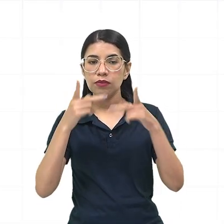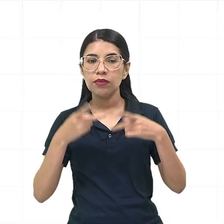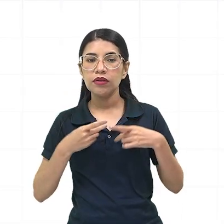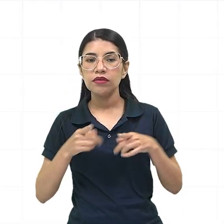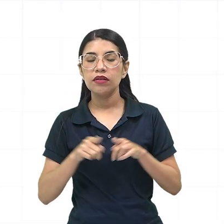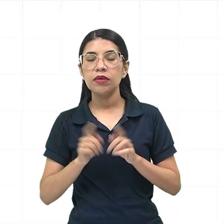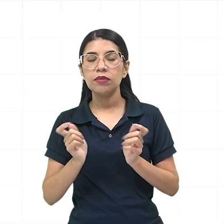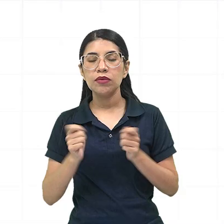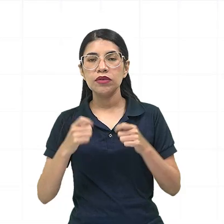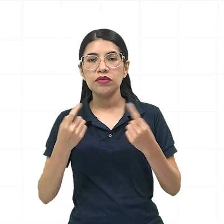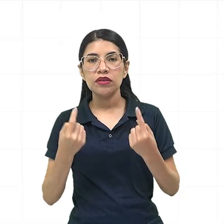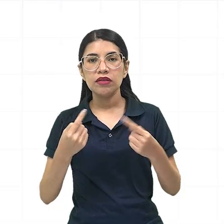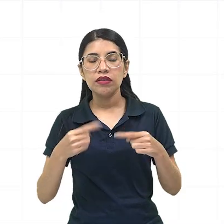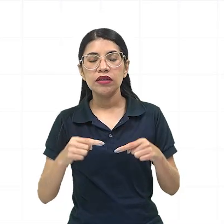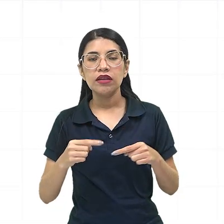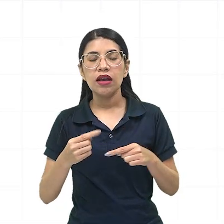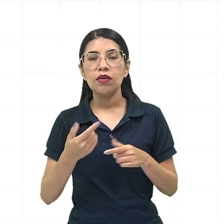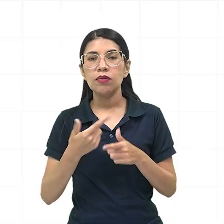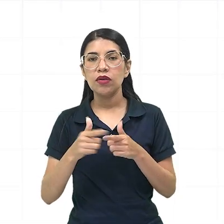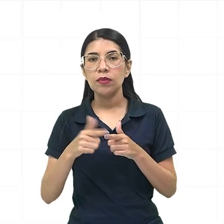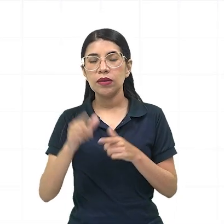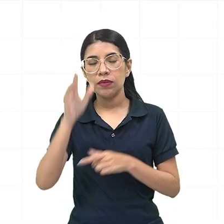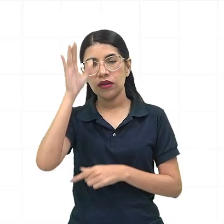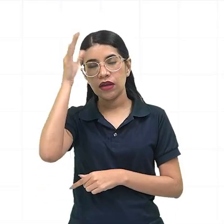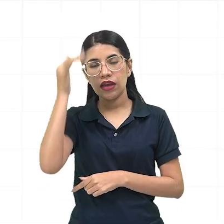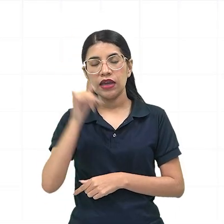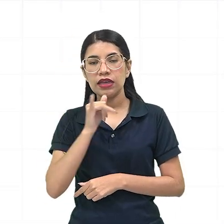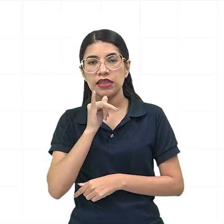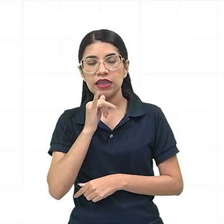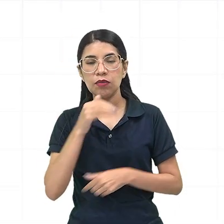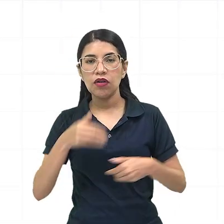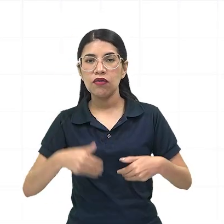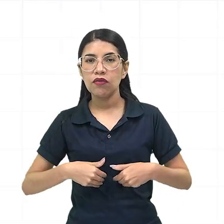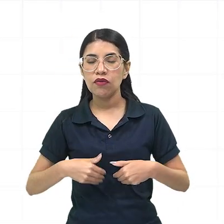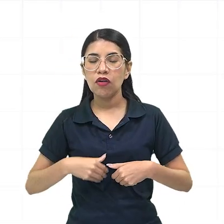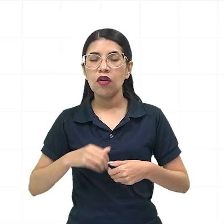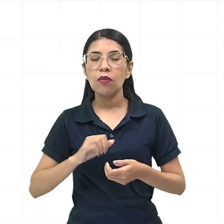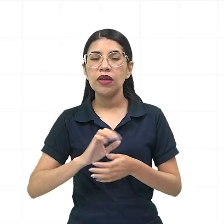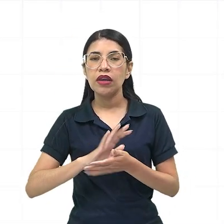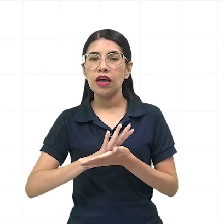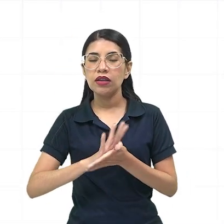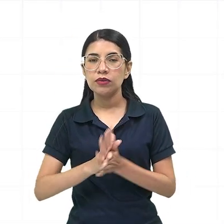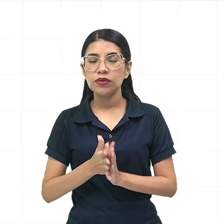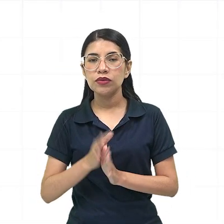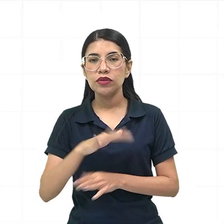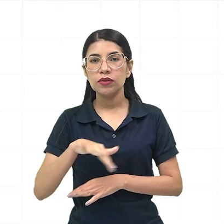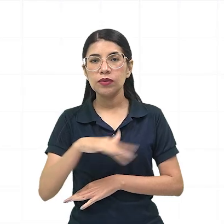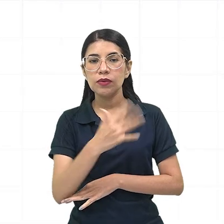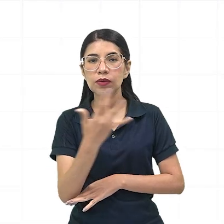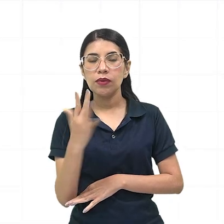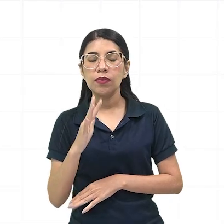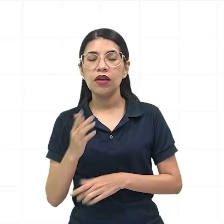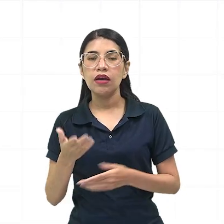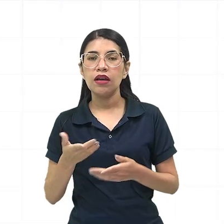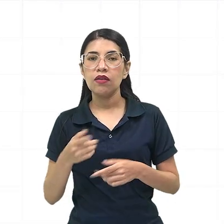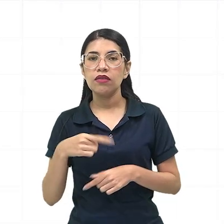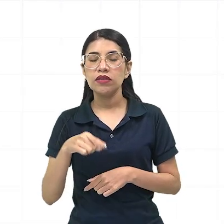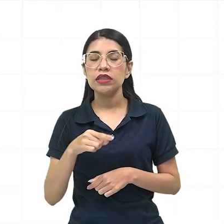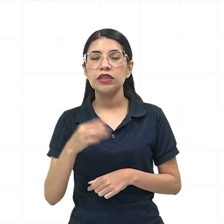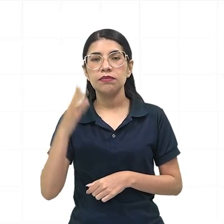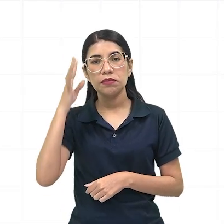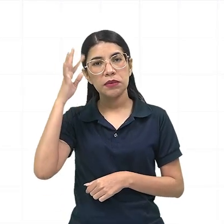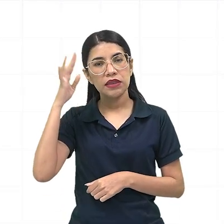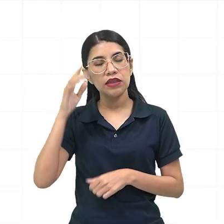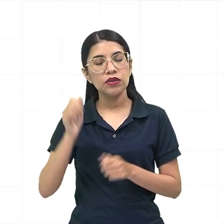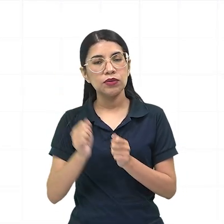para enfrentar desafios globais como a fome, a destruição ambiental e as desigualdades. E aqui eu te convido a